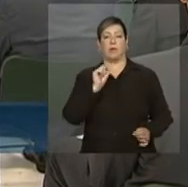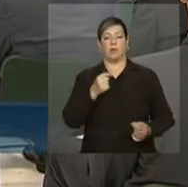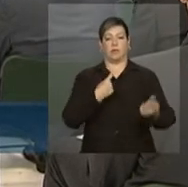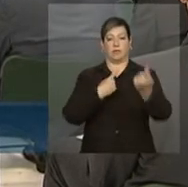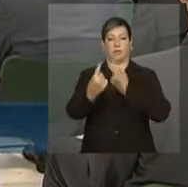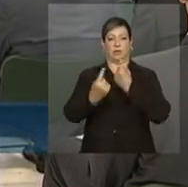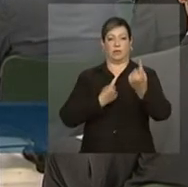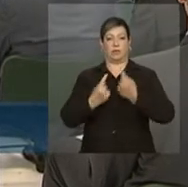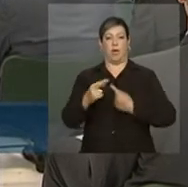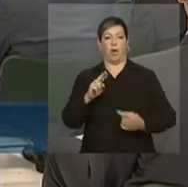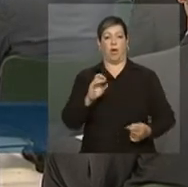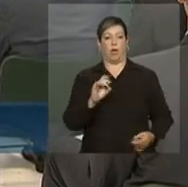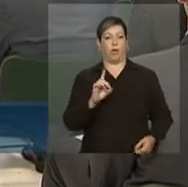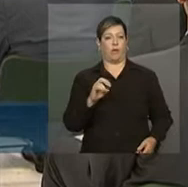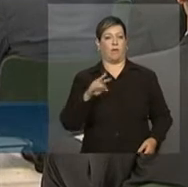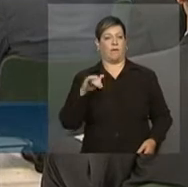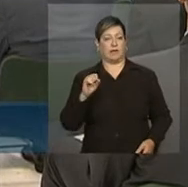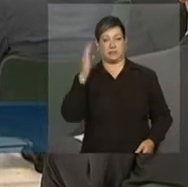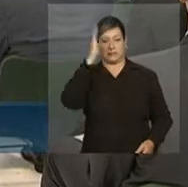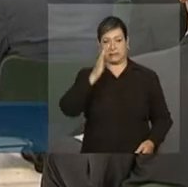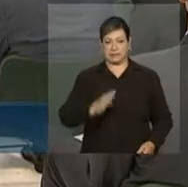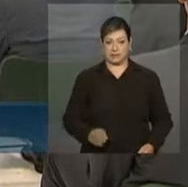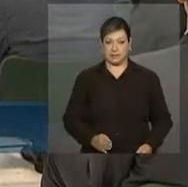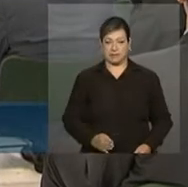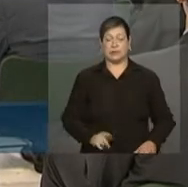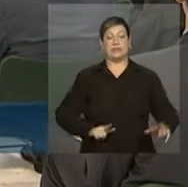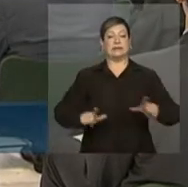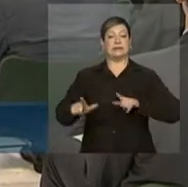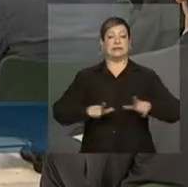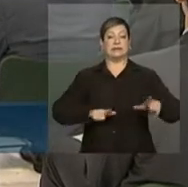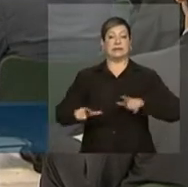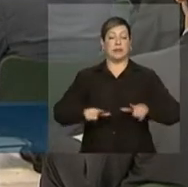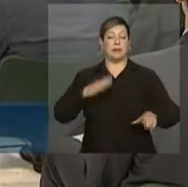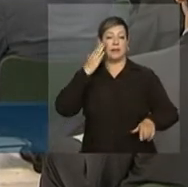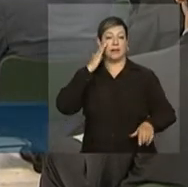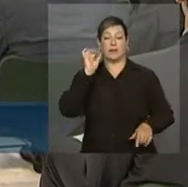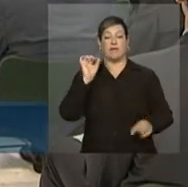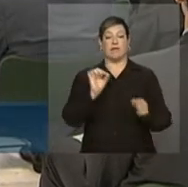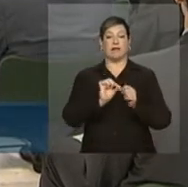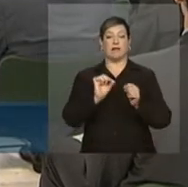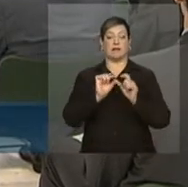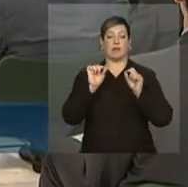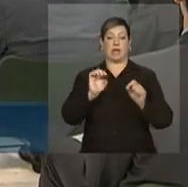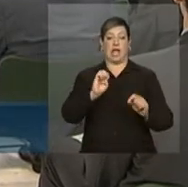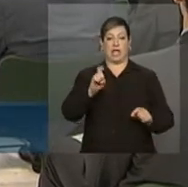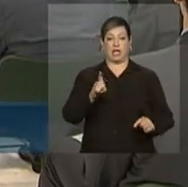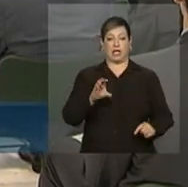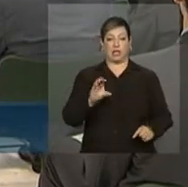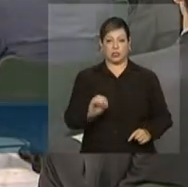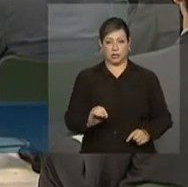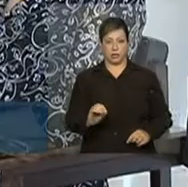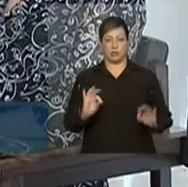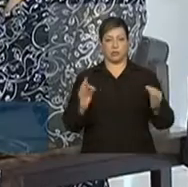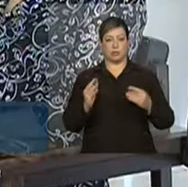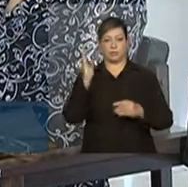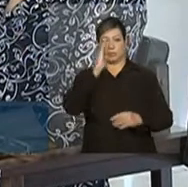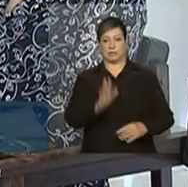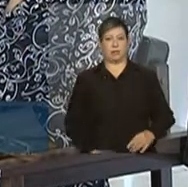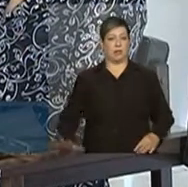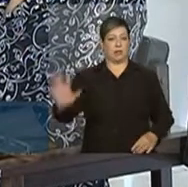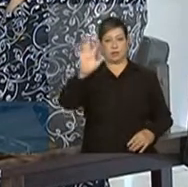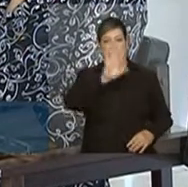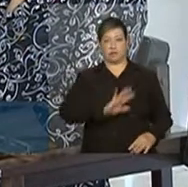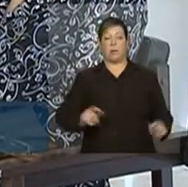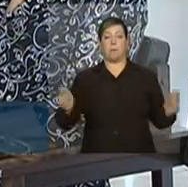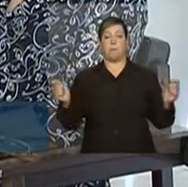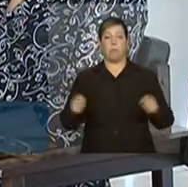rodovias brasileiras, trabalhando numa visão de fazer com que os eixos estruturantes nacionais possam